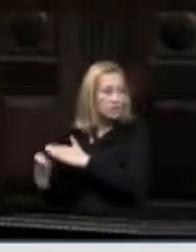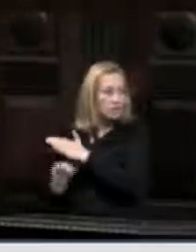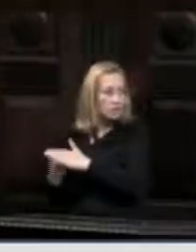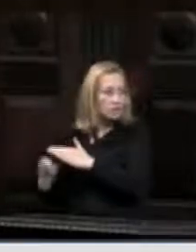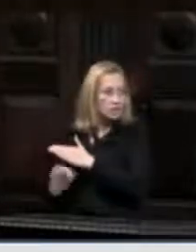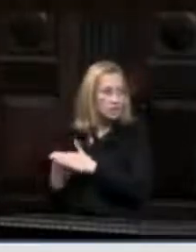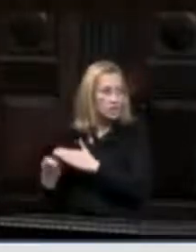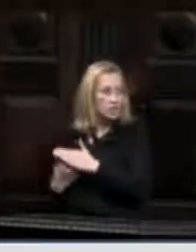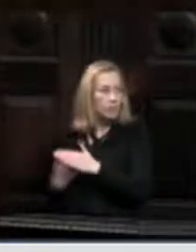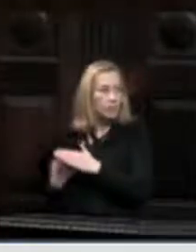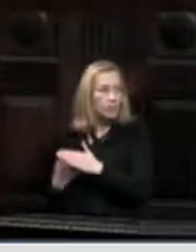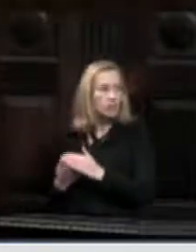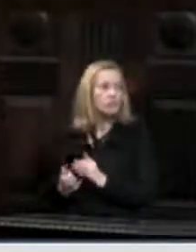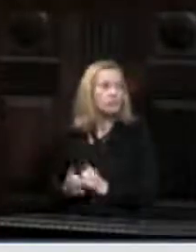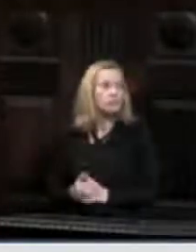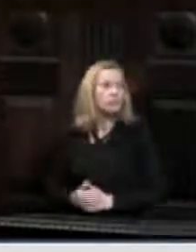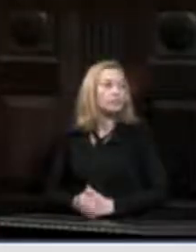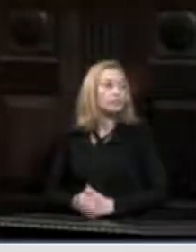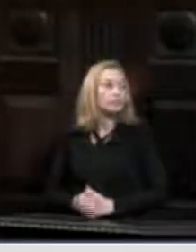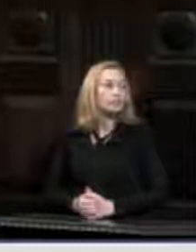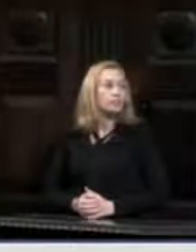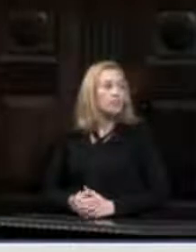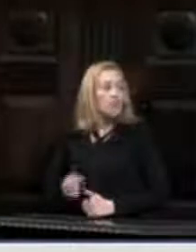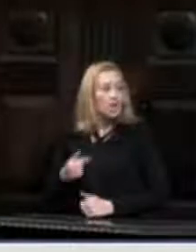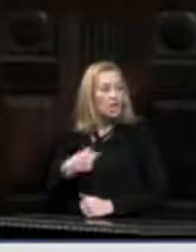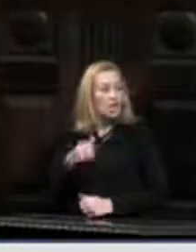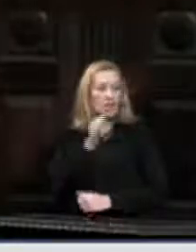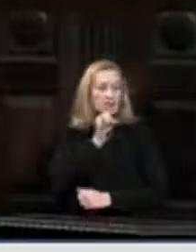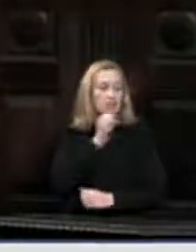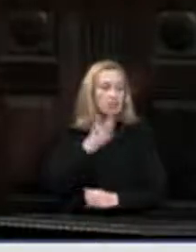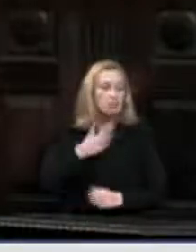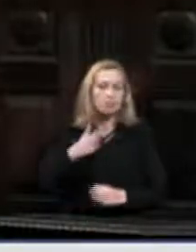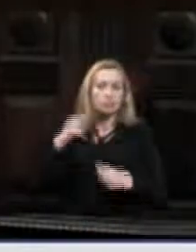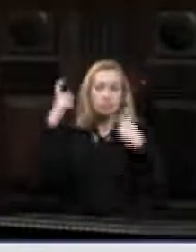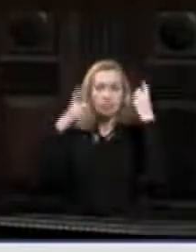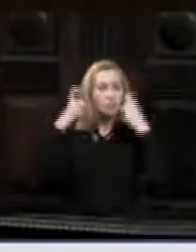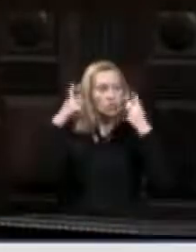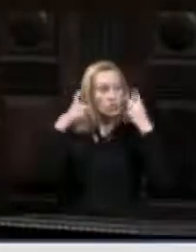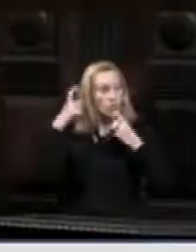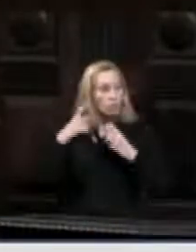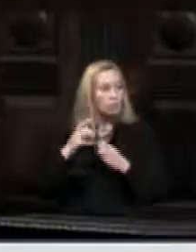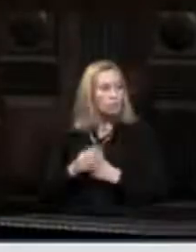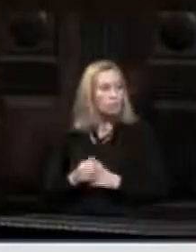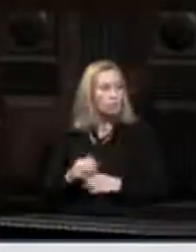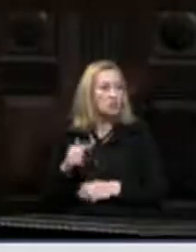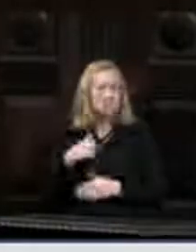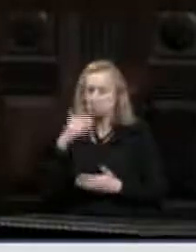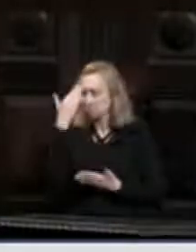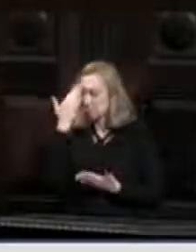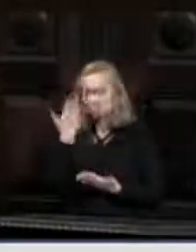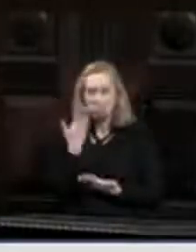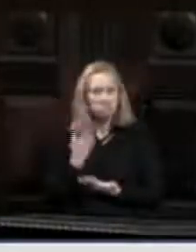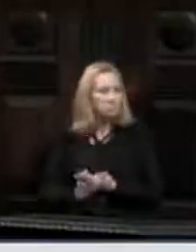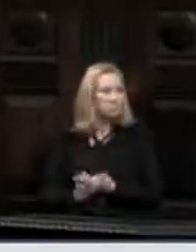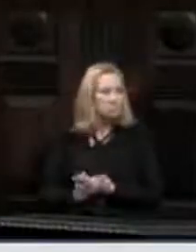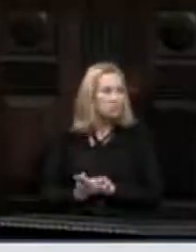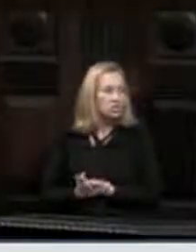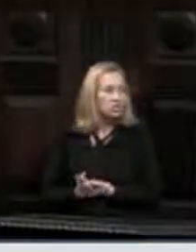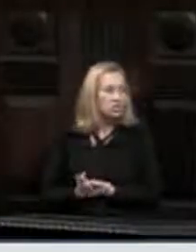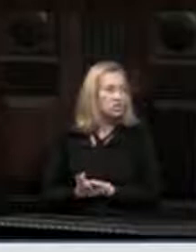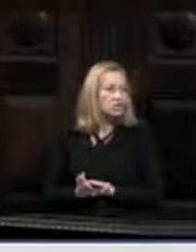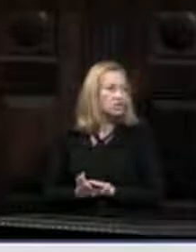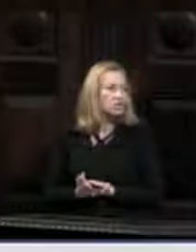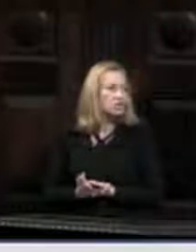e o trabalho da Comissão de Transporte. Eu, por exemplo, me preocupo muito, porque eu não acredito, eu acho que uma das pragas da